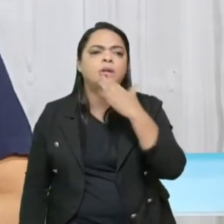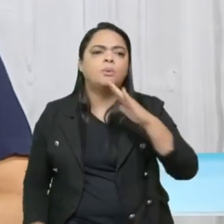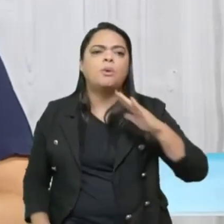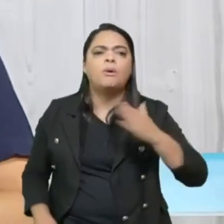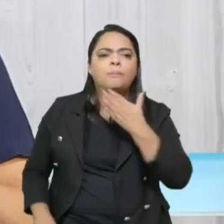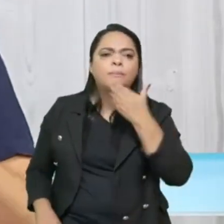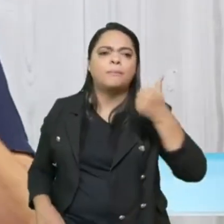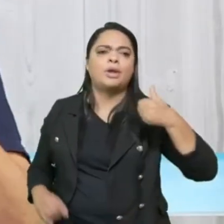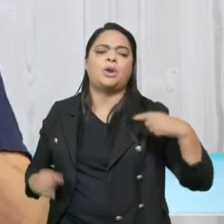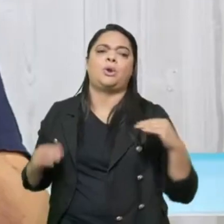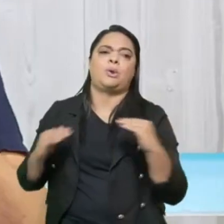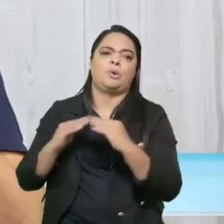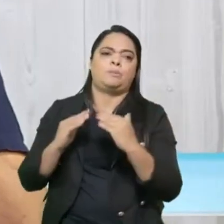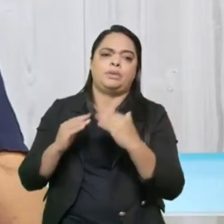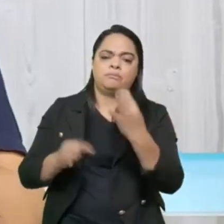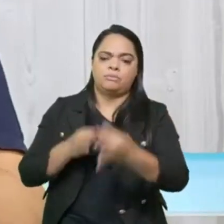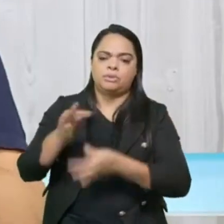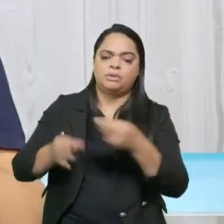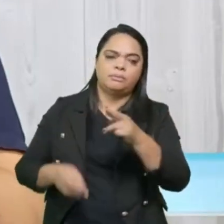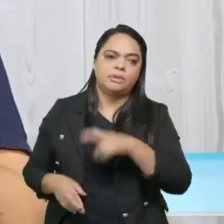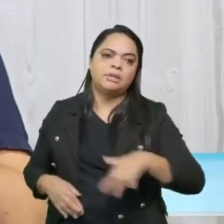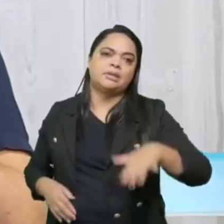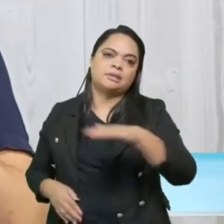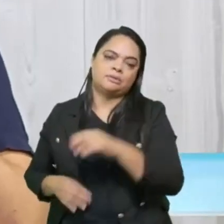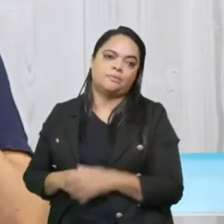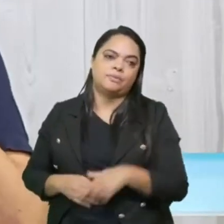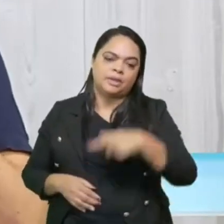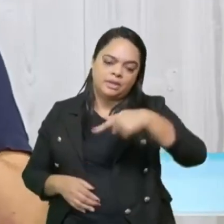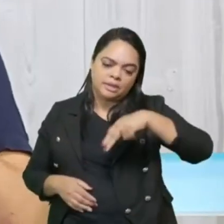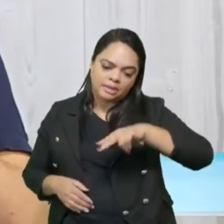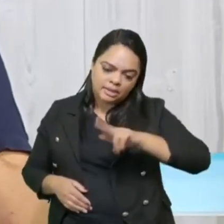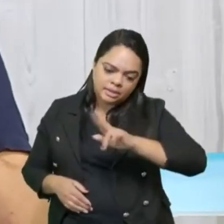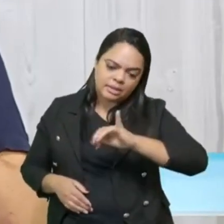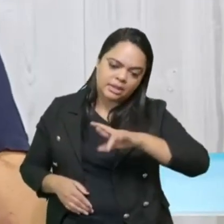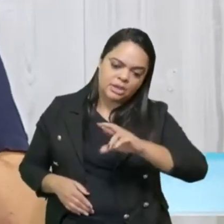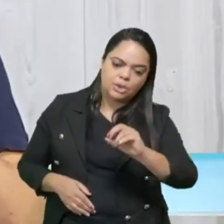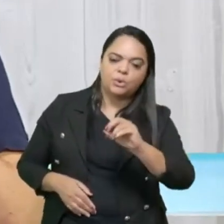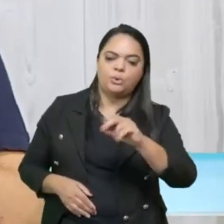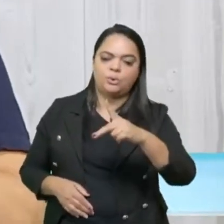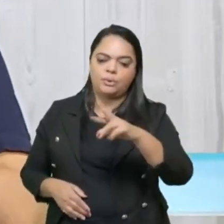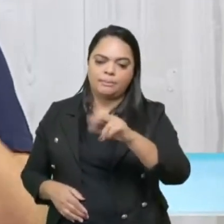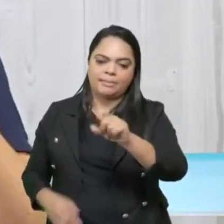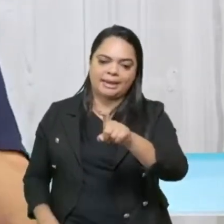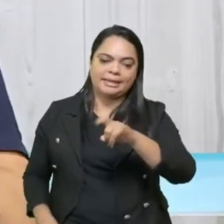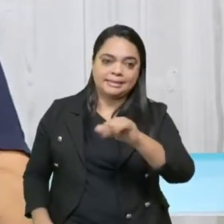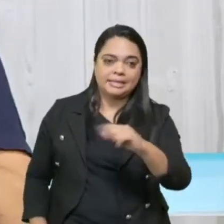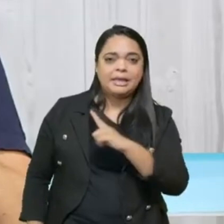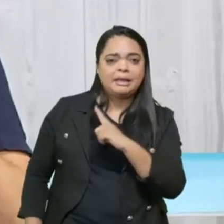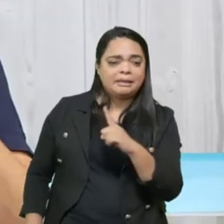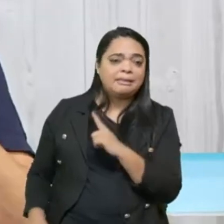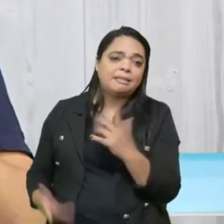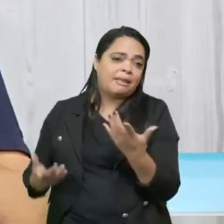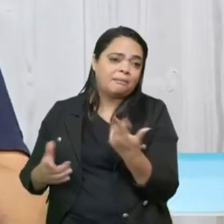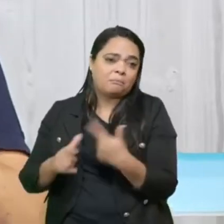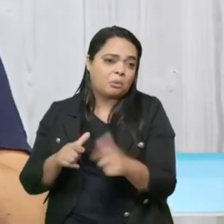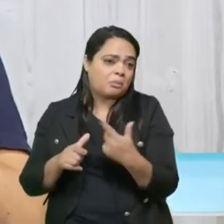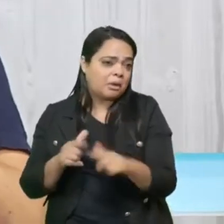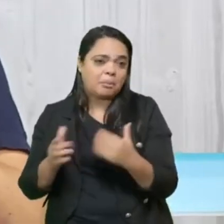para fazer o tratamento daquela região. Então, a quiropraxia, quando existe alguma lesão, quando eu falo lesão,